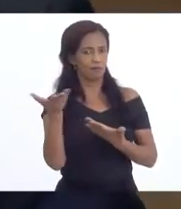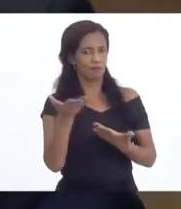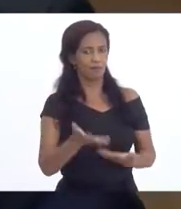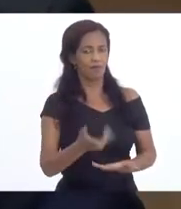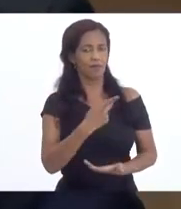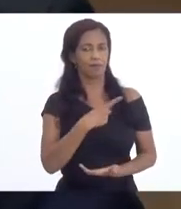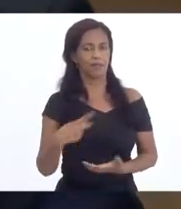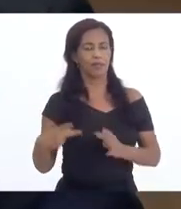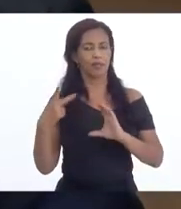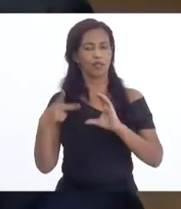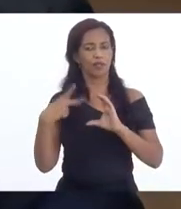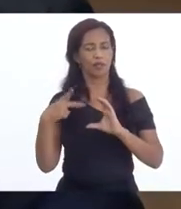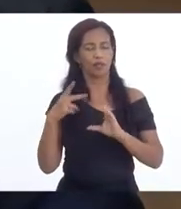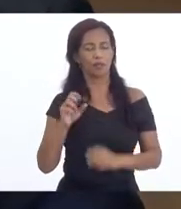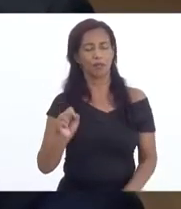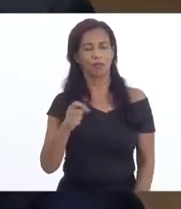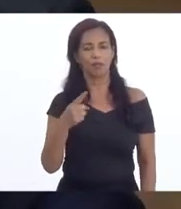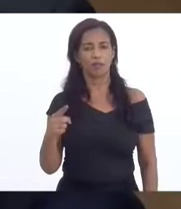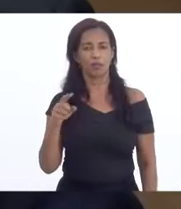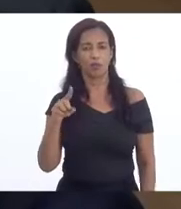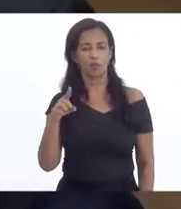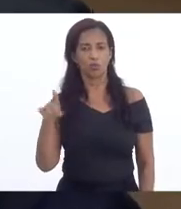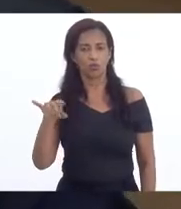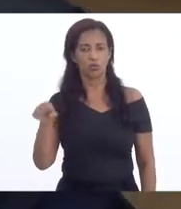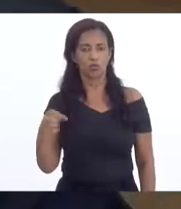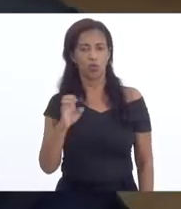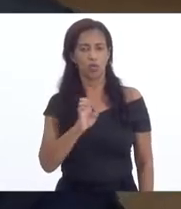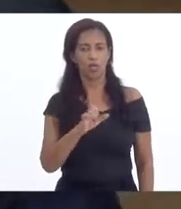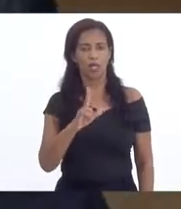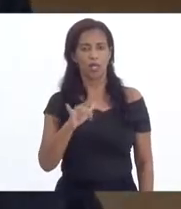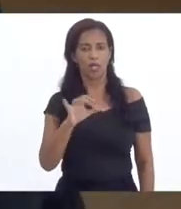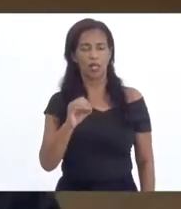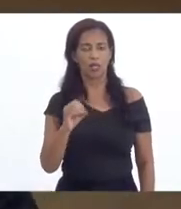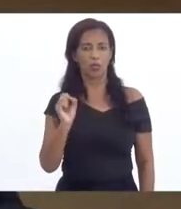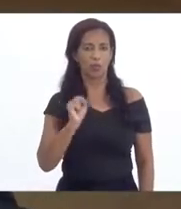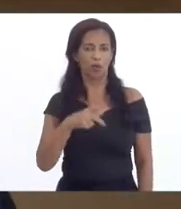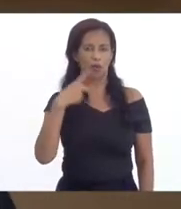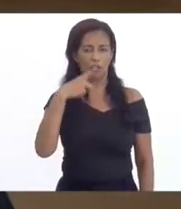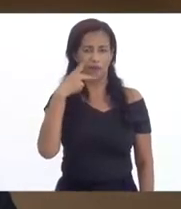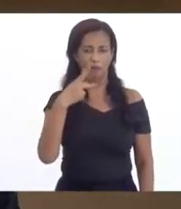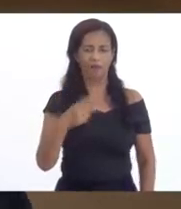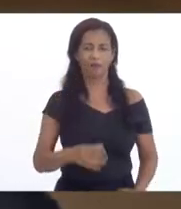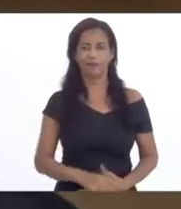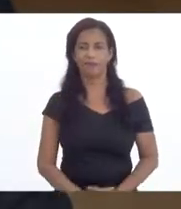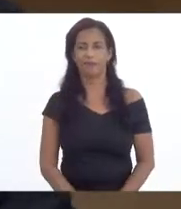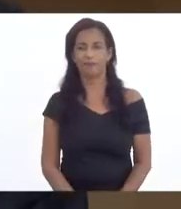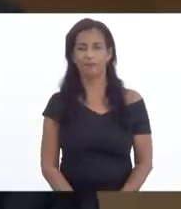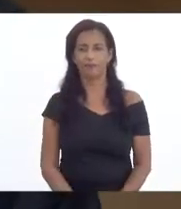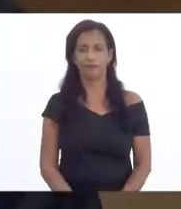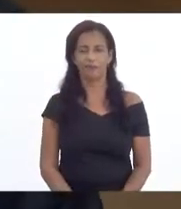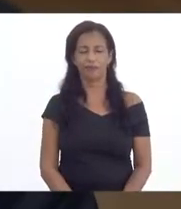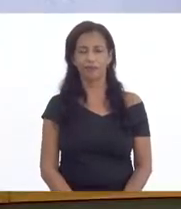presidente da Câmara de São João da Barra, o Elísio, para que possa fazer uma breve saudação, por favor.